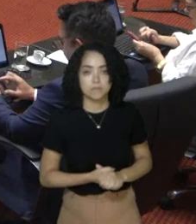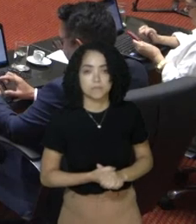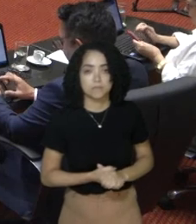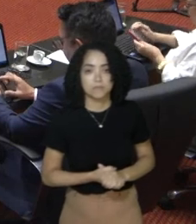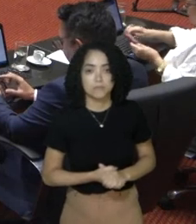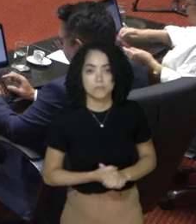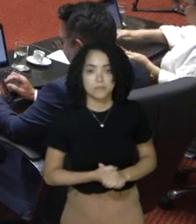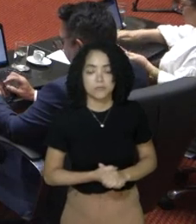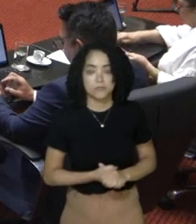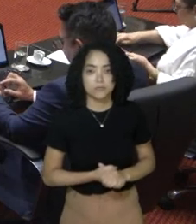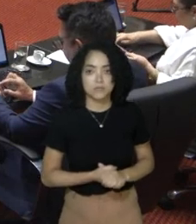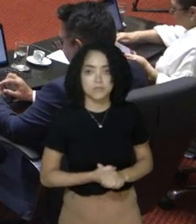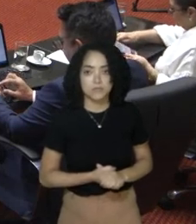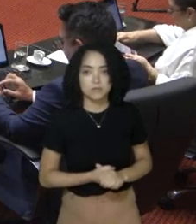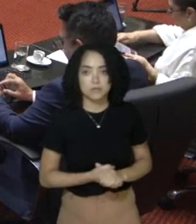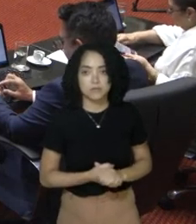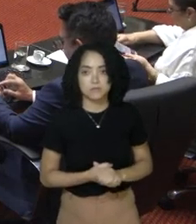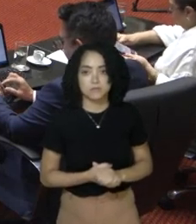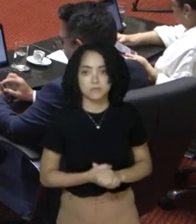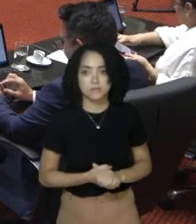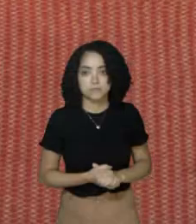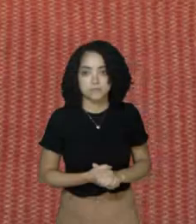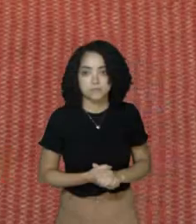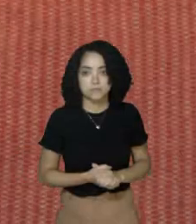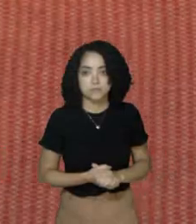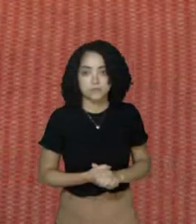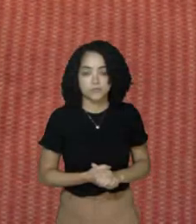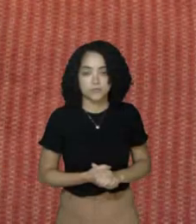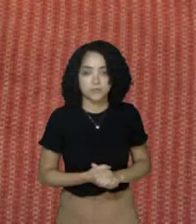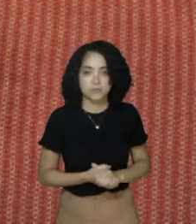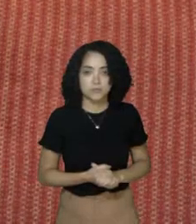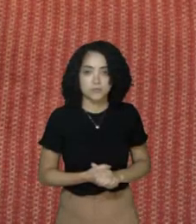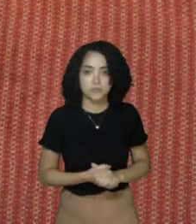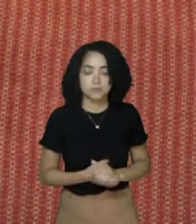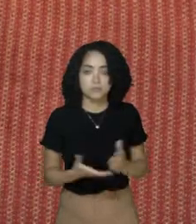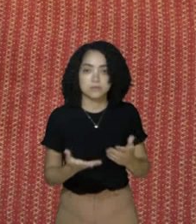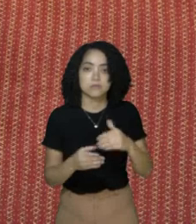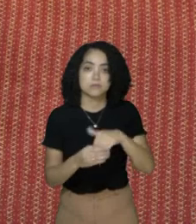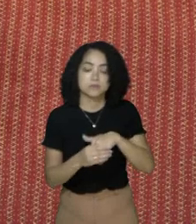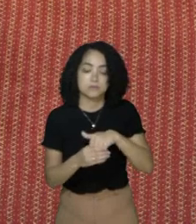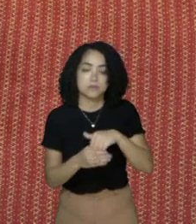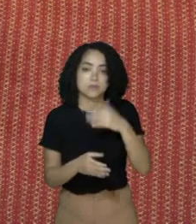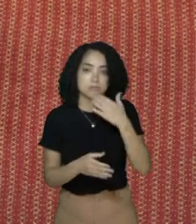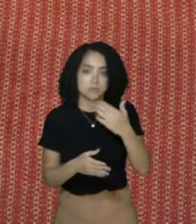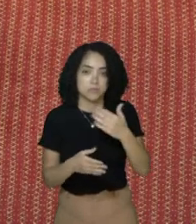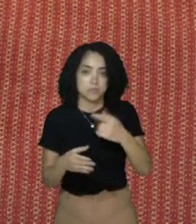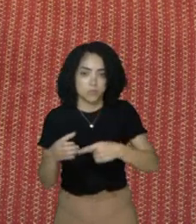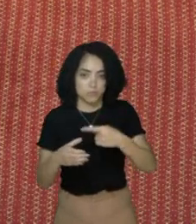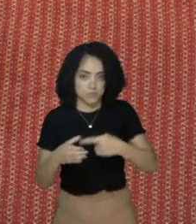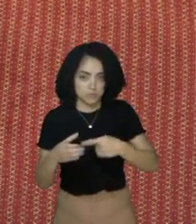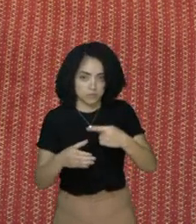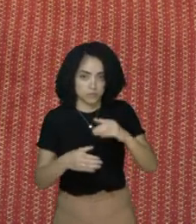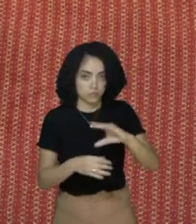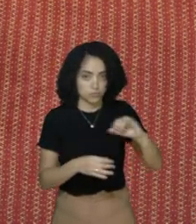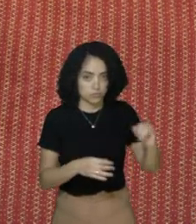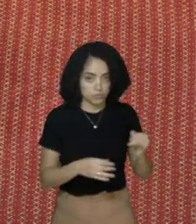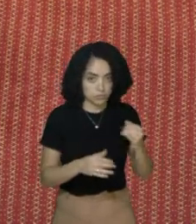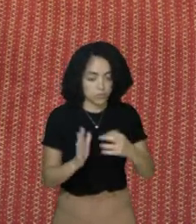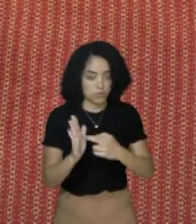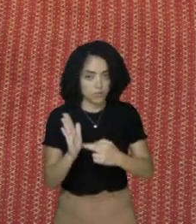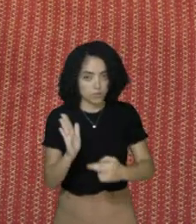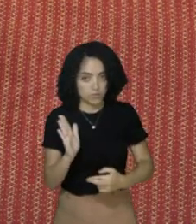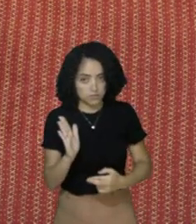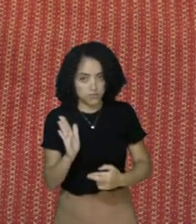votação. Só para informação, presidente, a Comissão de Justiça, através do relator, o deputado